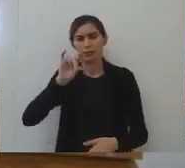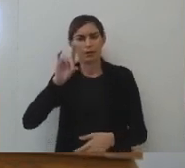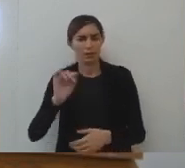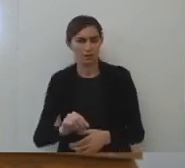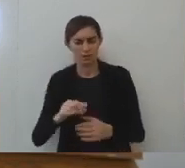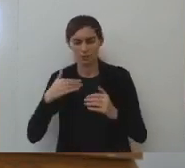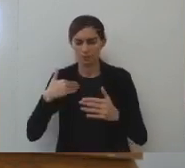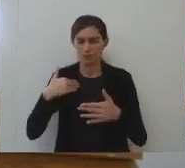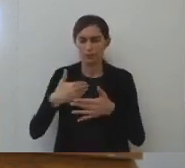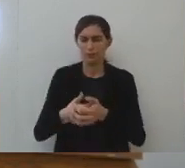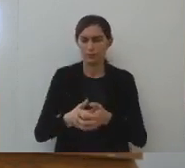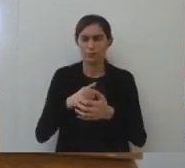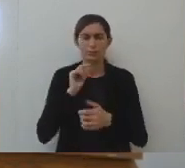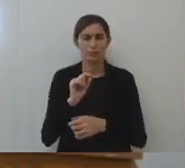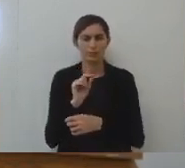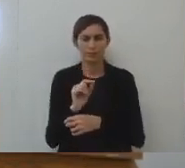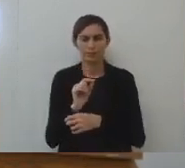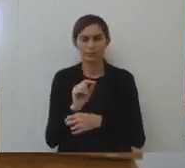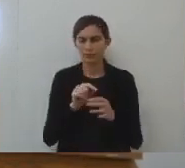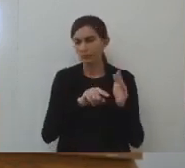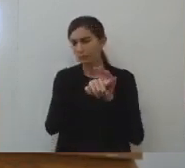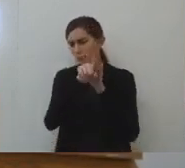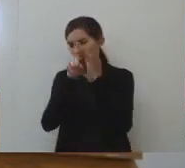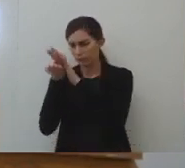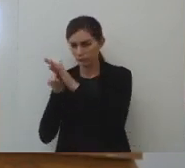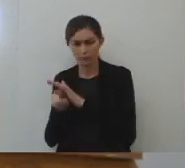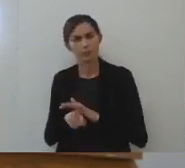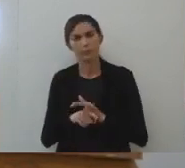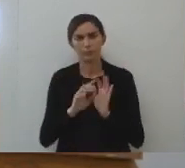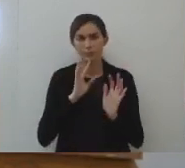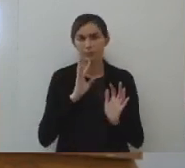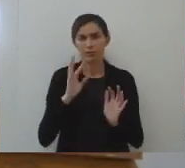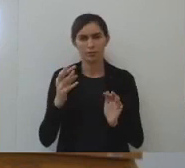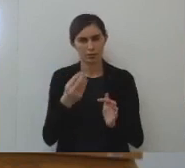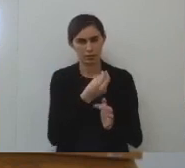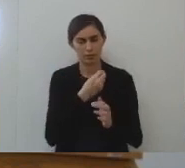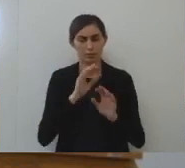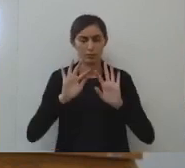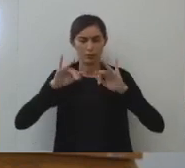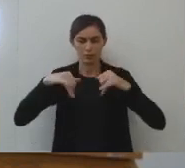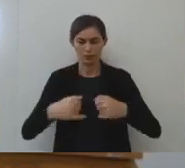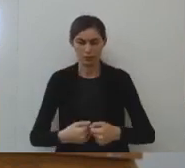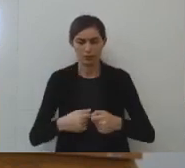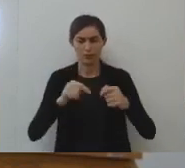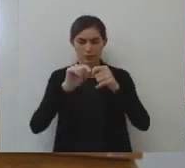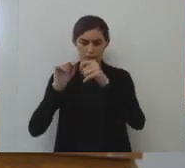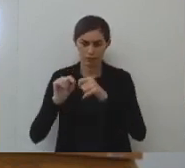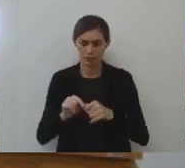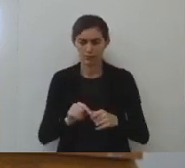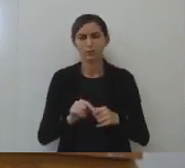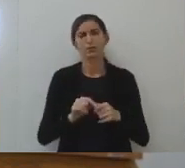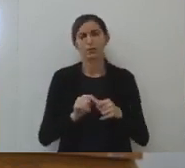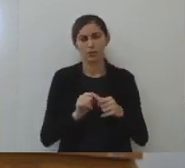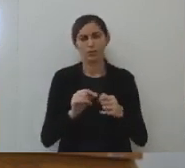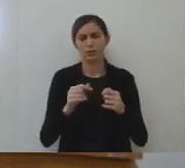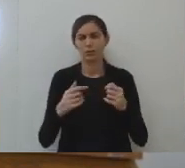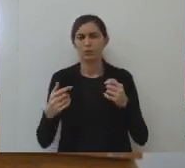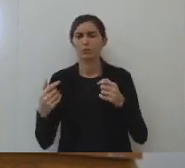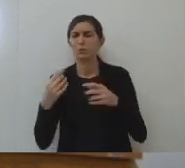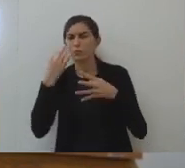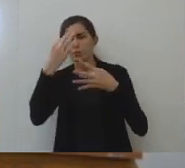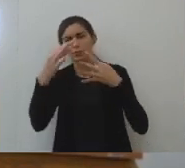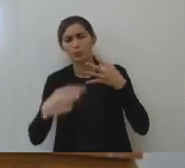O próximo passo seria o de analisar os fatos conhecidos e, por fim, fazer a proposição de